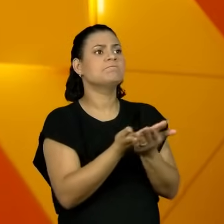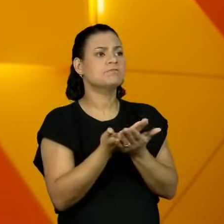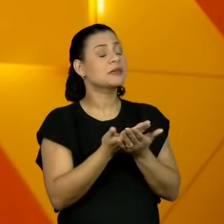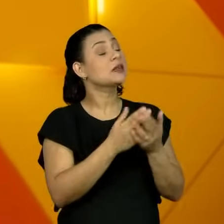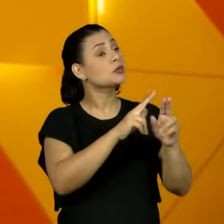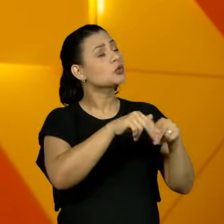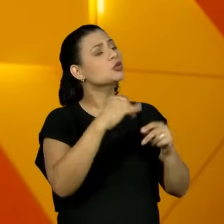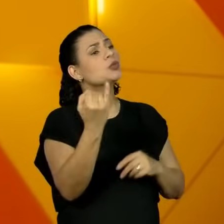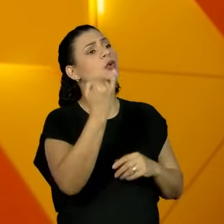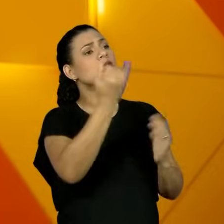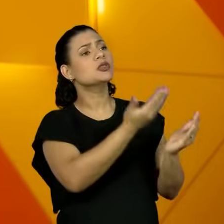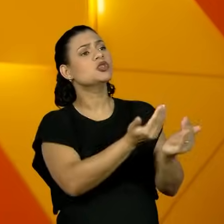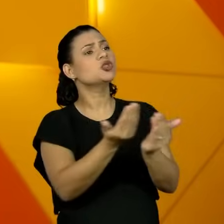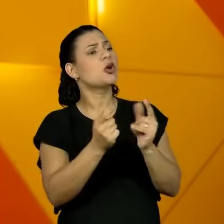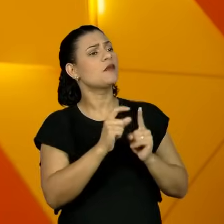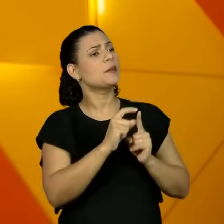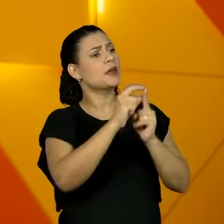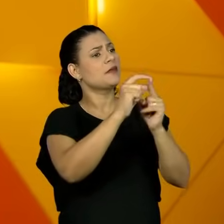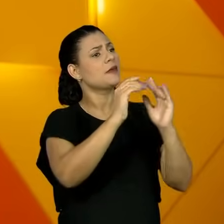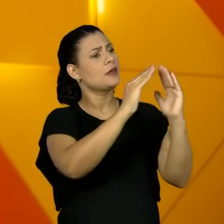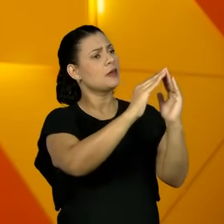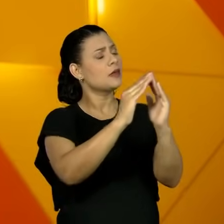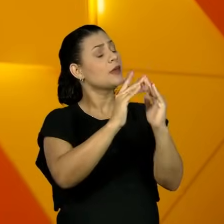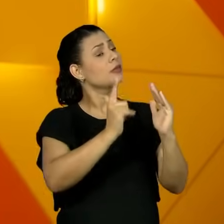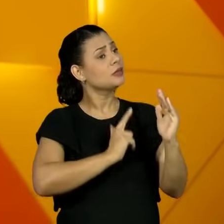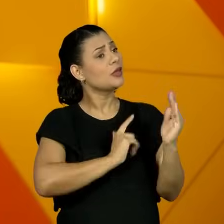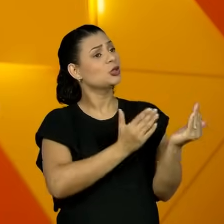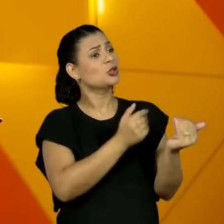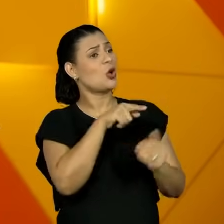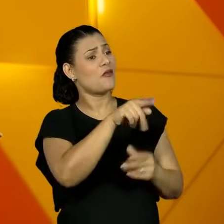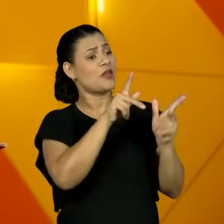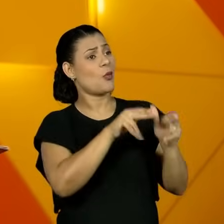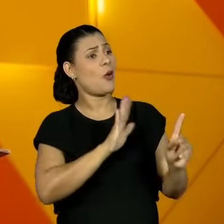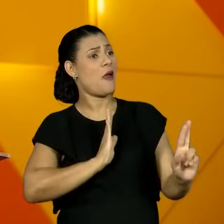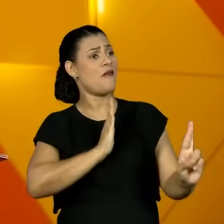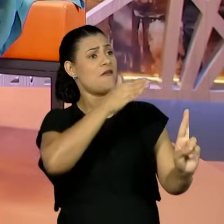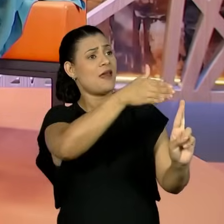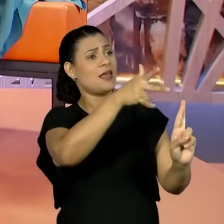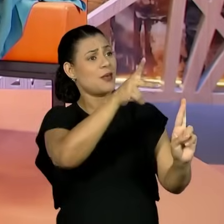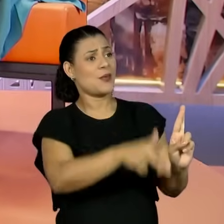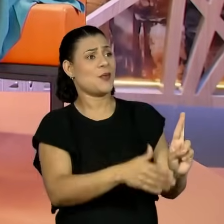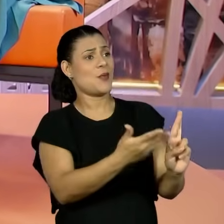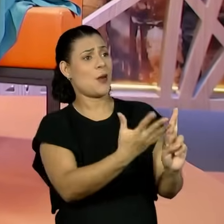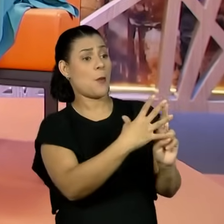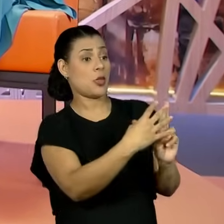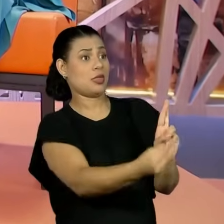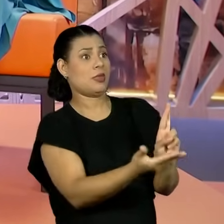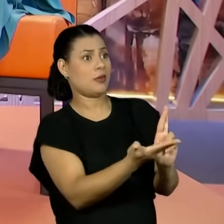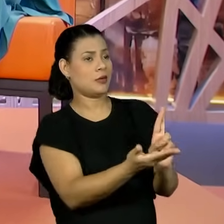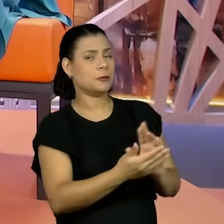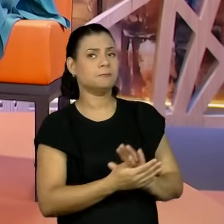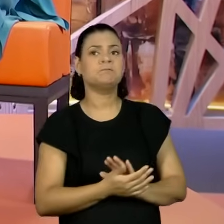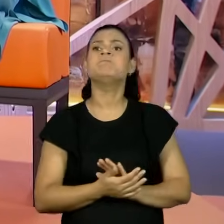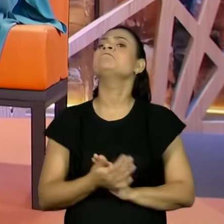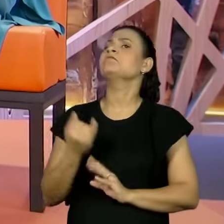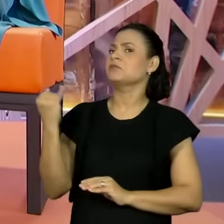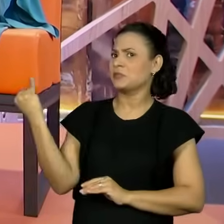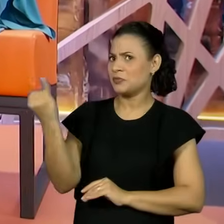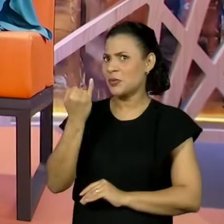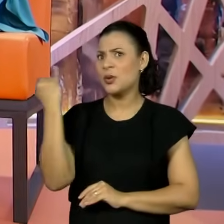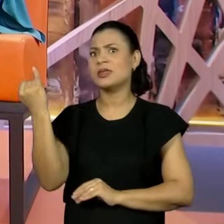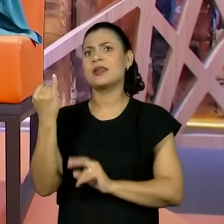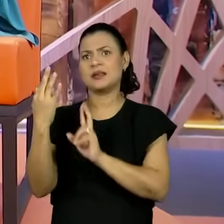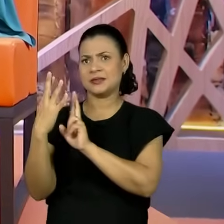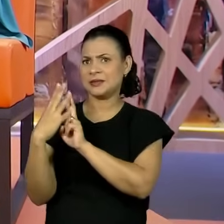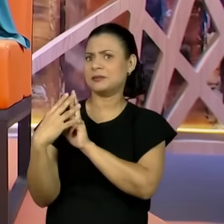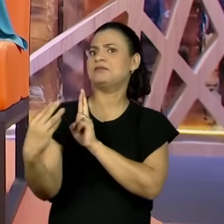para os jovens aí de periferia terem um rapaz como ele como referência? É o fundamental, né, Cris? Como você